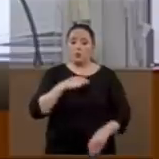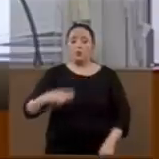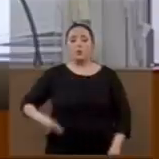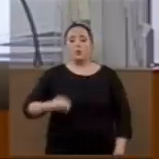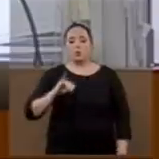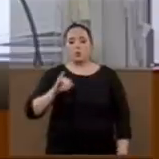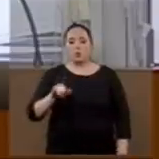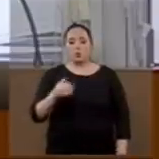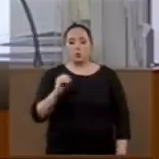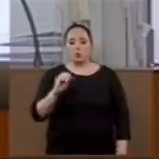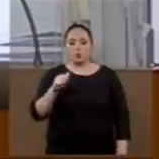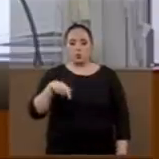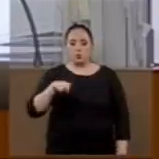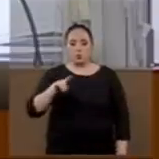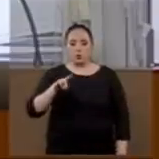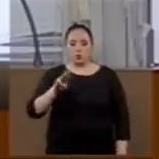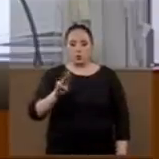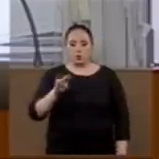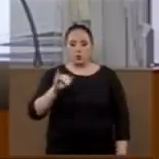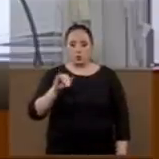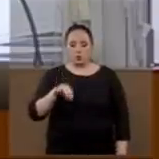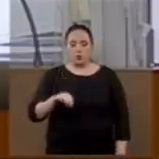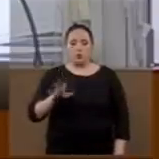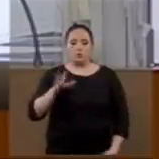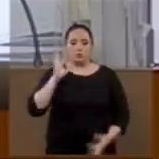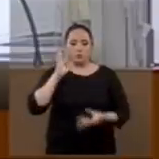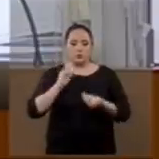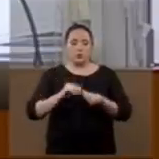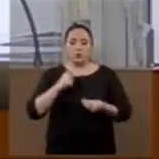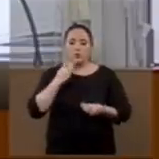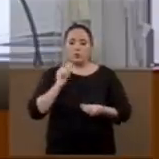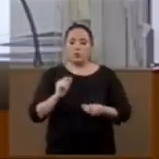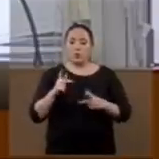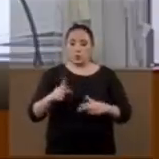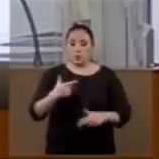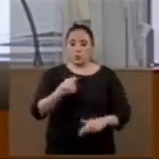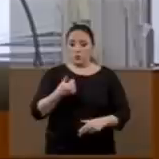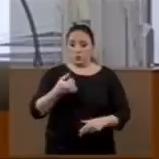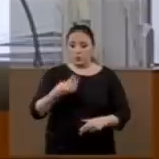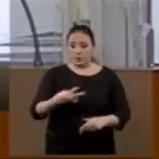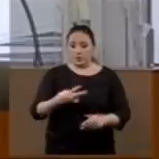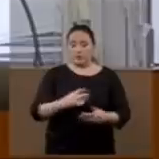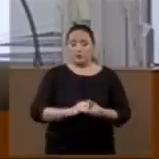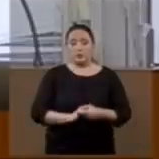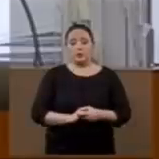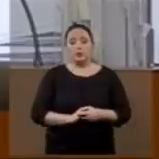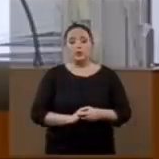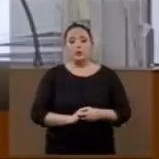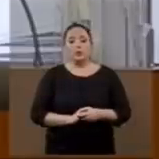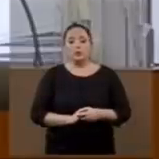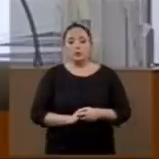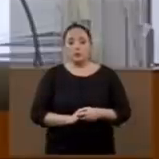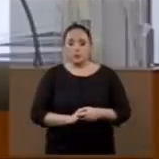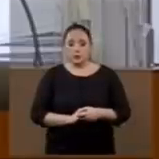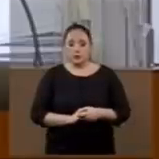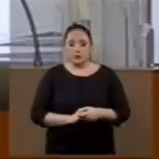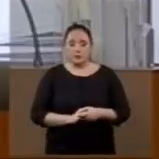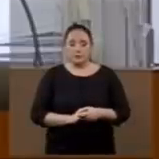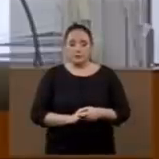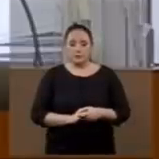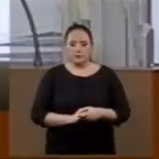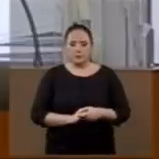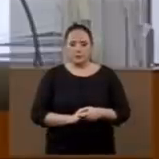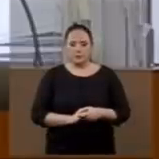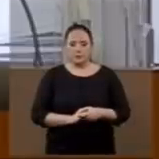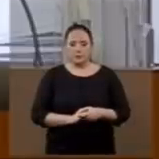Joaquim Barbosa, foi concluído, como disse, em 2013, tendo concluído, portanto, no sentido,